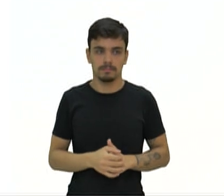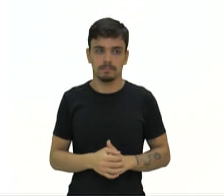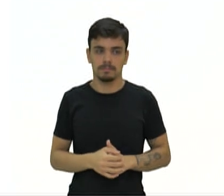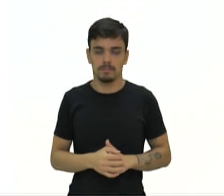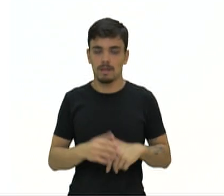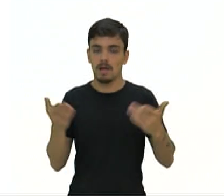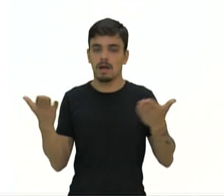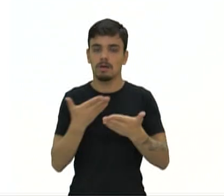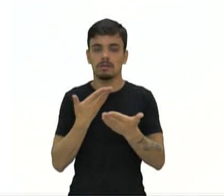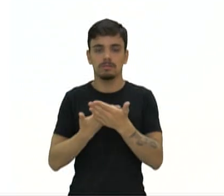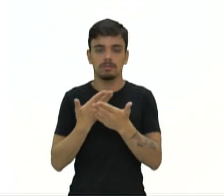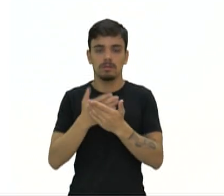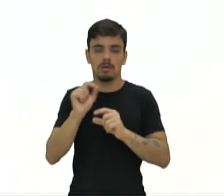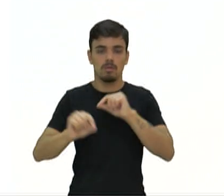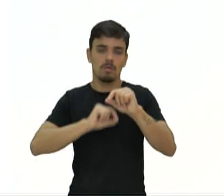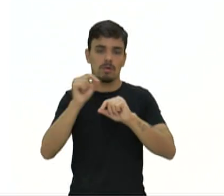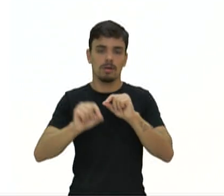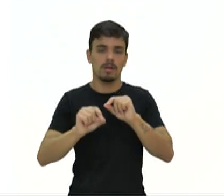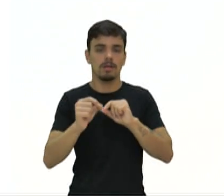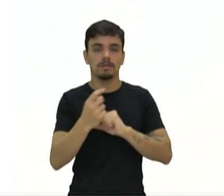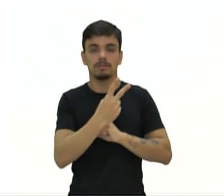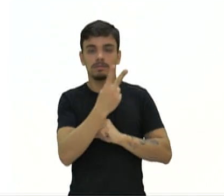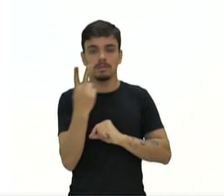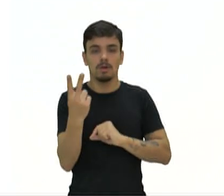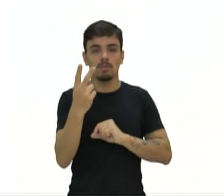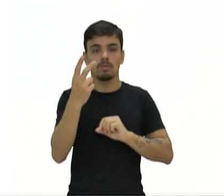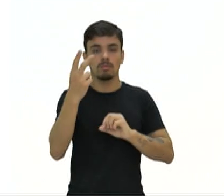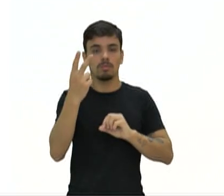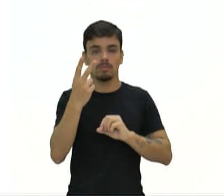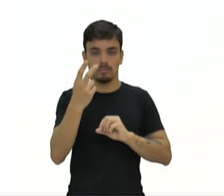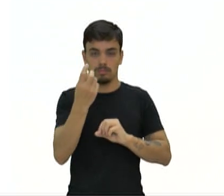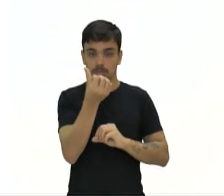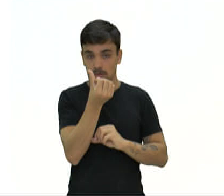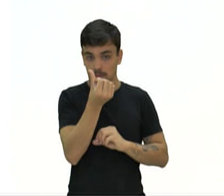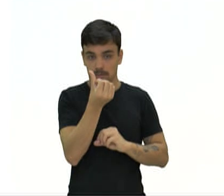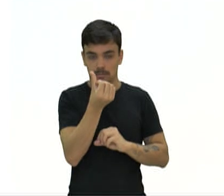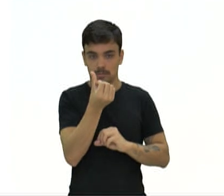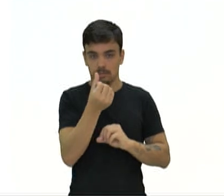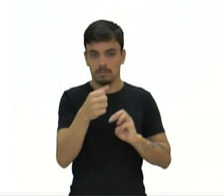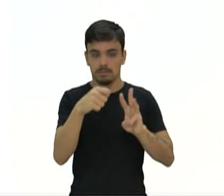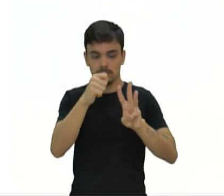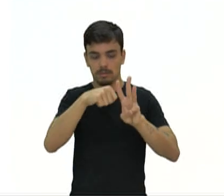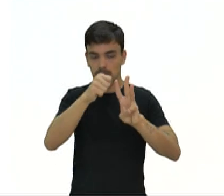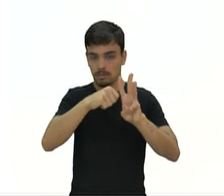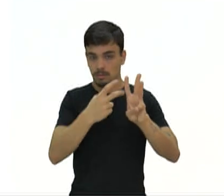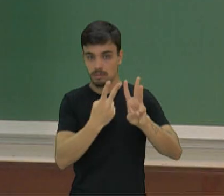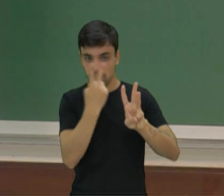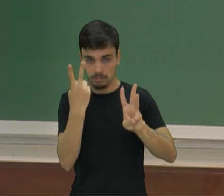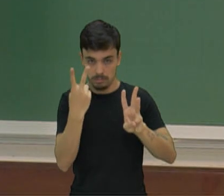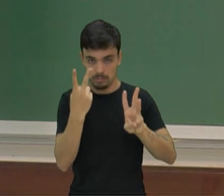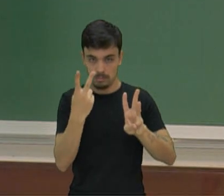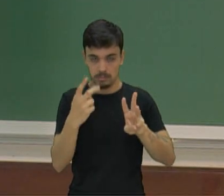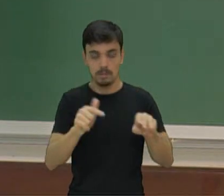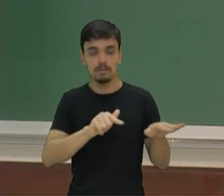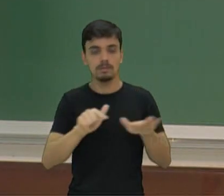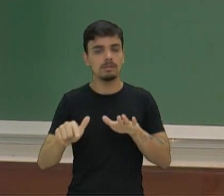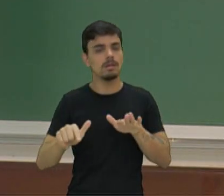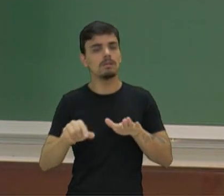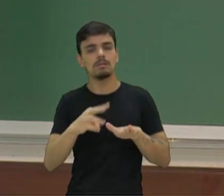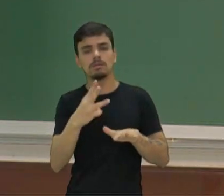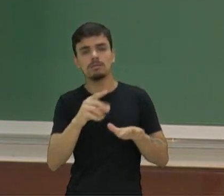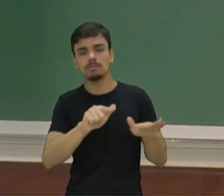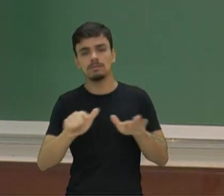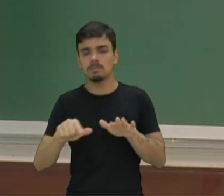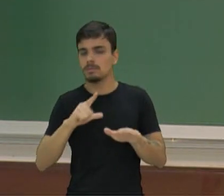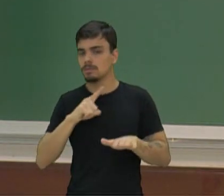Vamos estudar agora a partir do 2º trimestre da gestação. Então, 1º, 2º e 3º semanas ali, a gente já